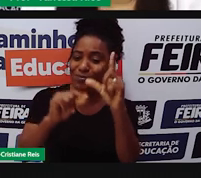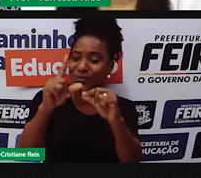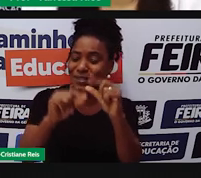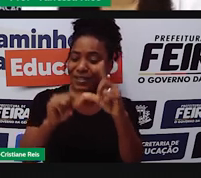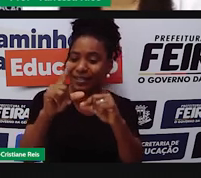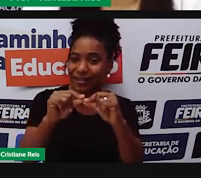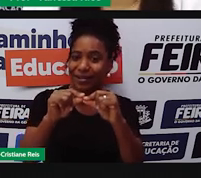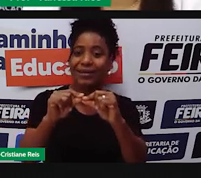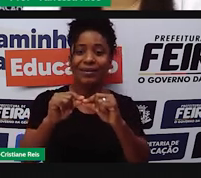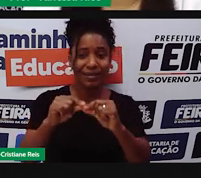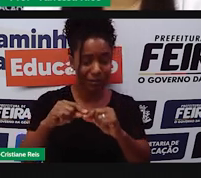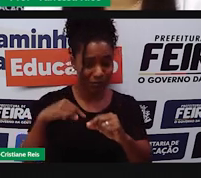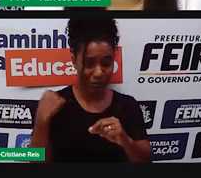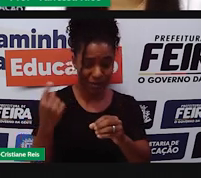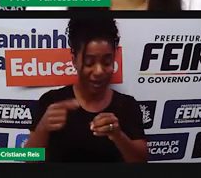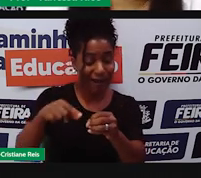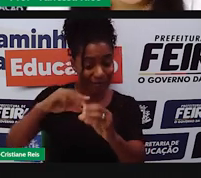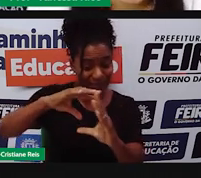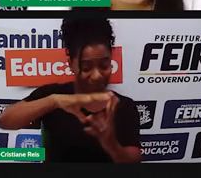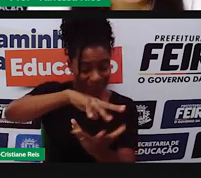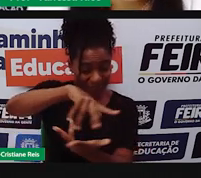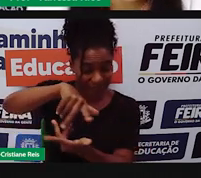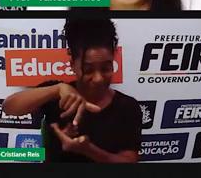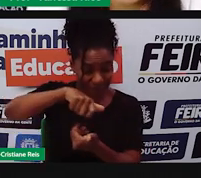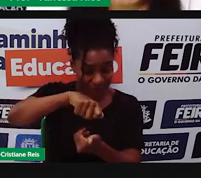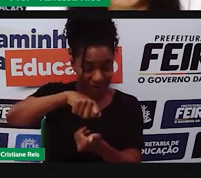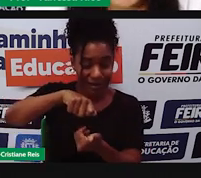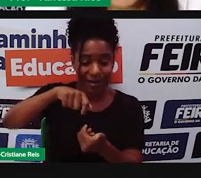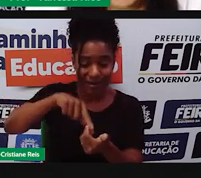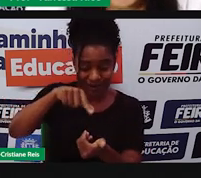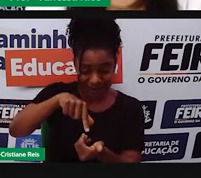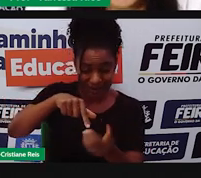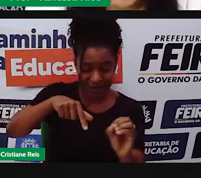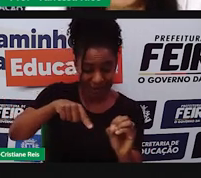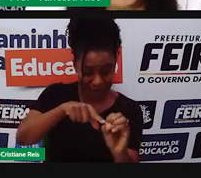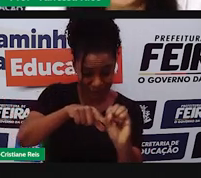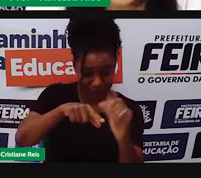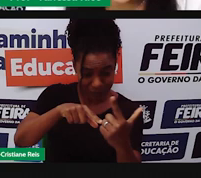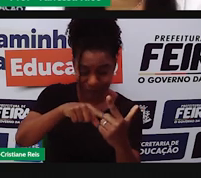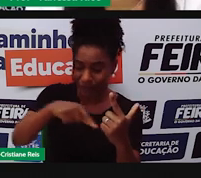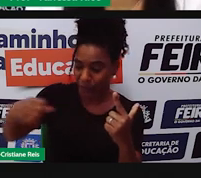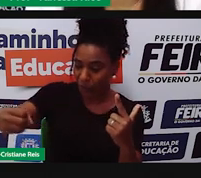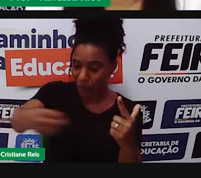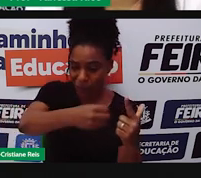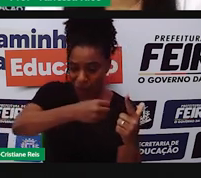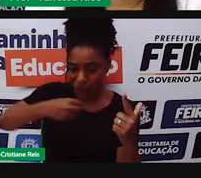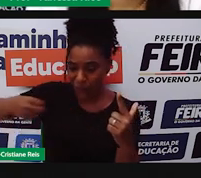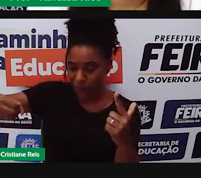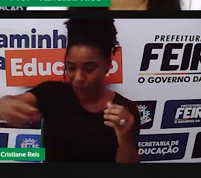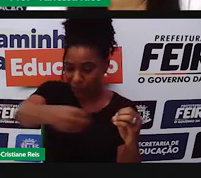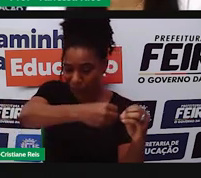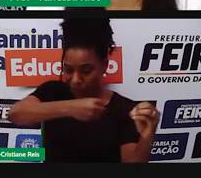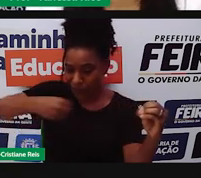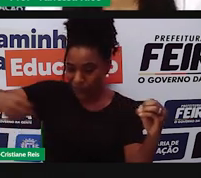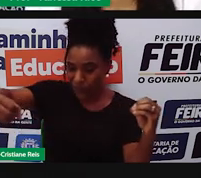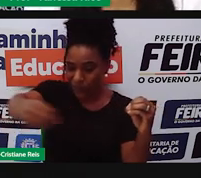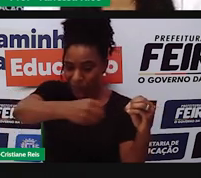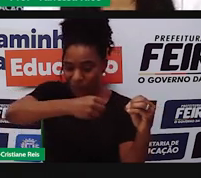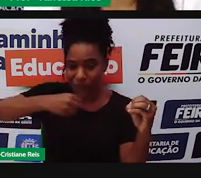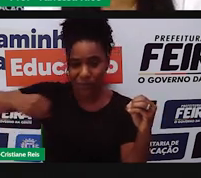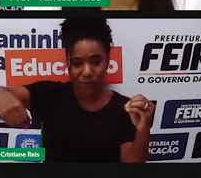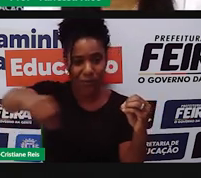dele. Então, a gente está numa posição aí favorável à existência da vida. Além disso, né? Além